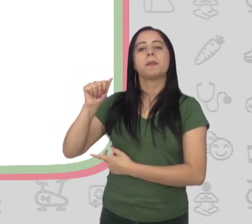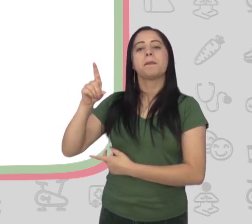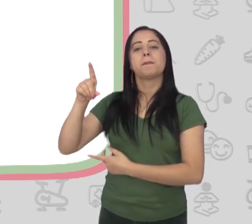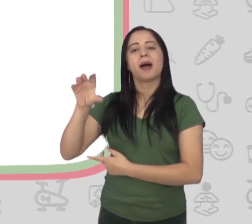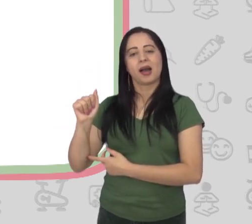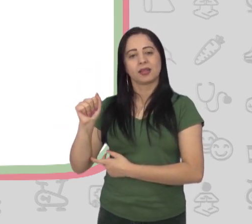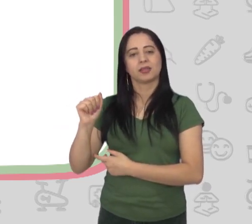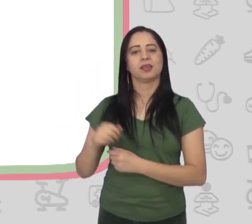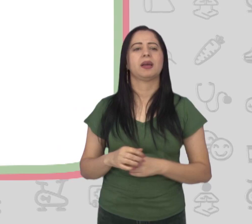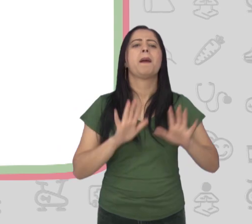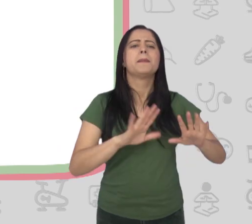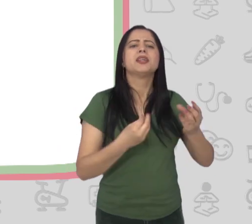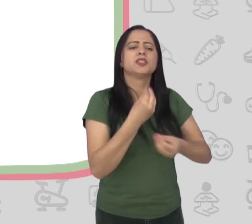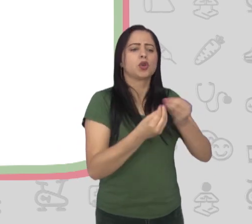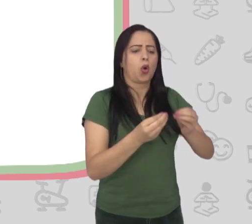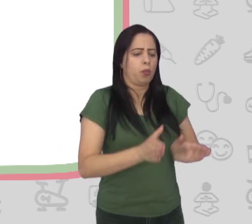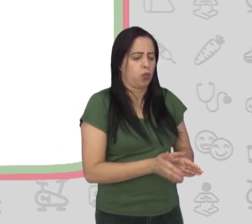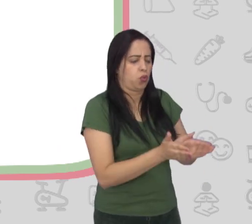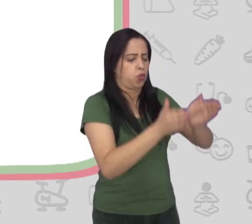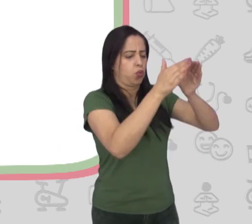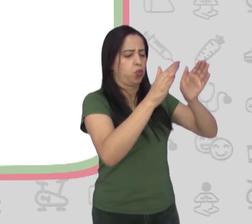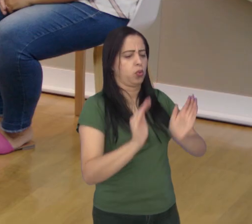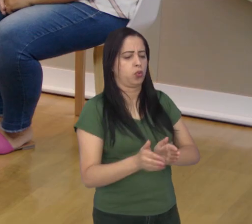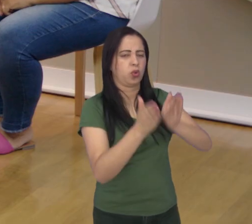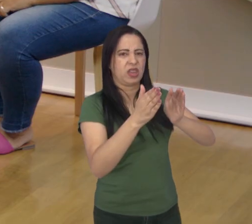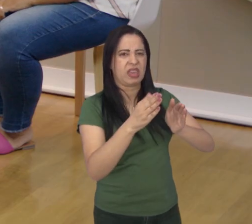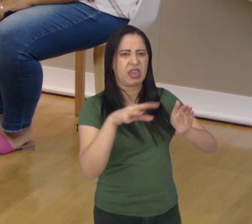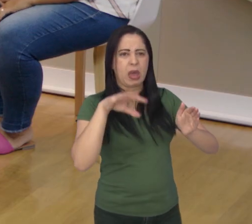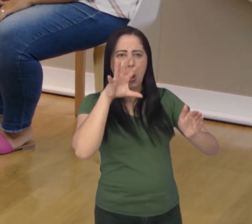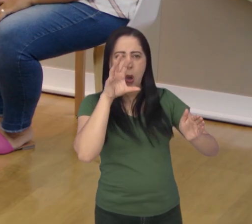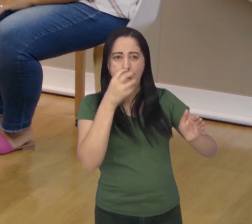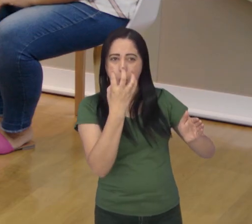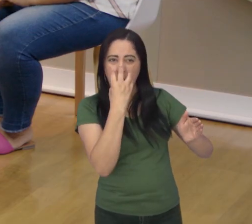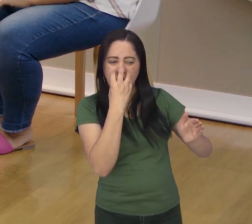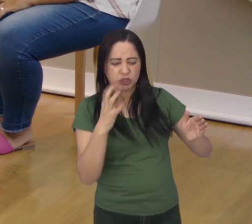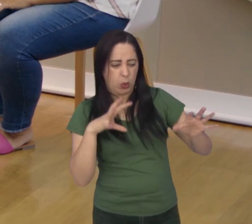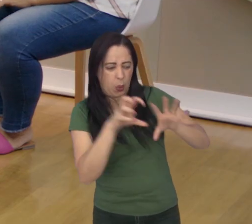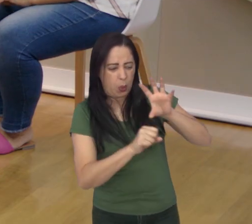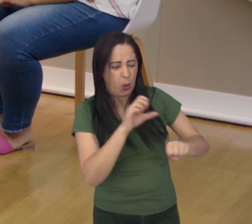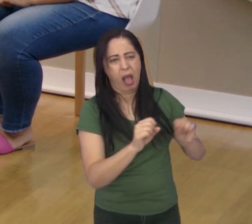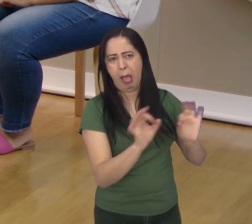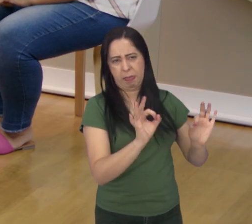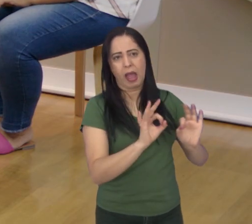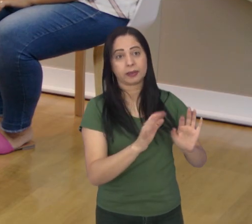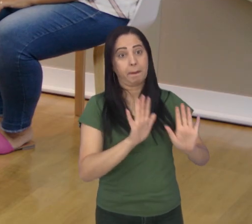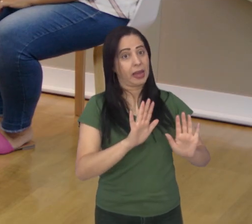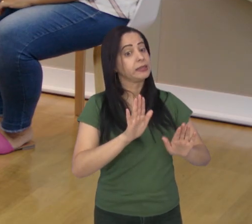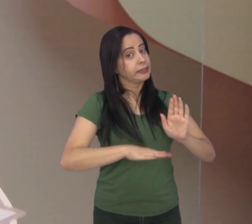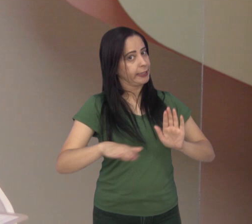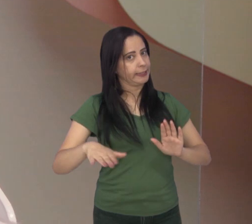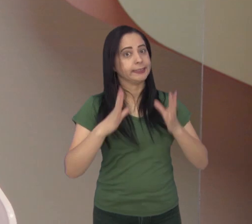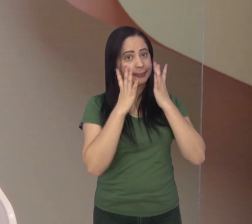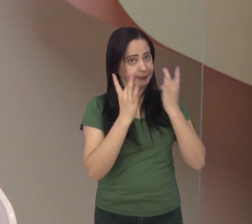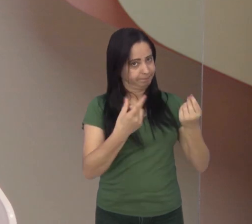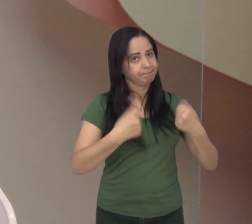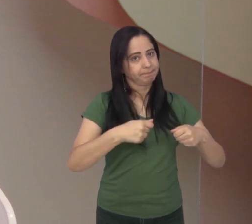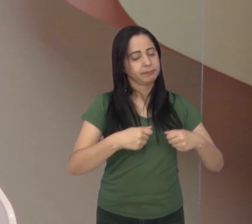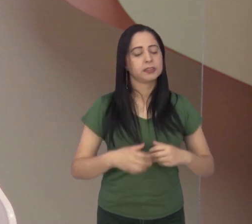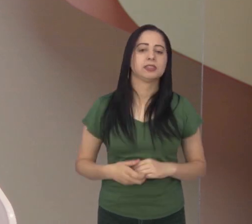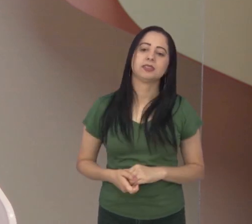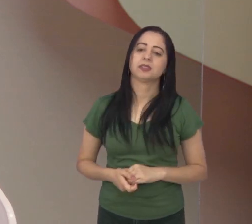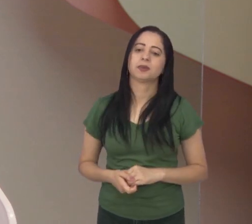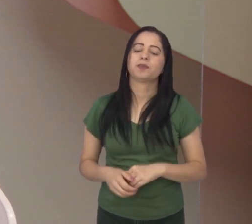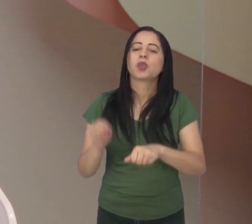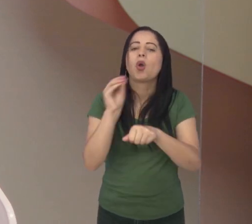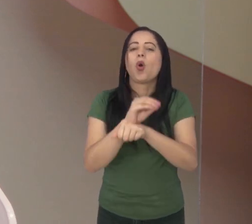da mini espadinha também. Mas como elas crescem para cima, a probabilidade de um animalzinho, agora realmente com as crianças, a gente precisa ficar atento, né? Cuidar das